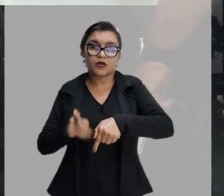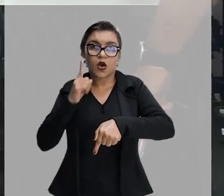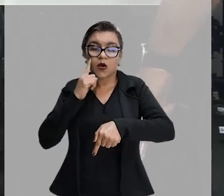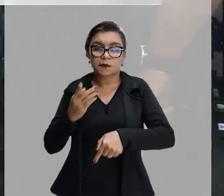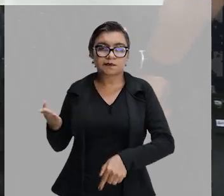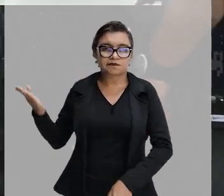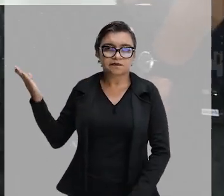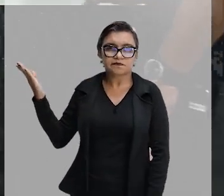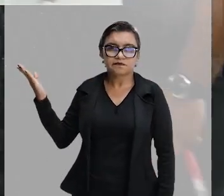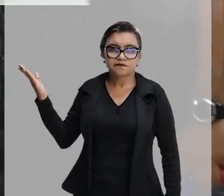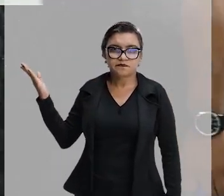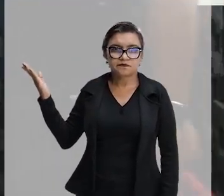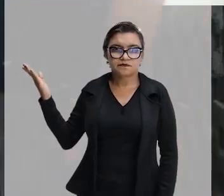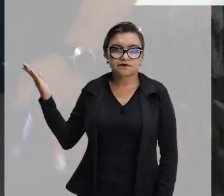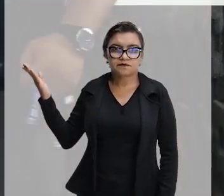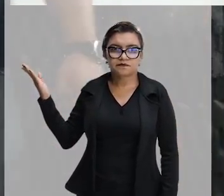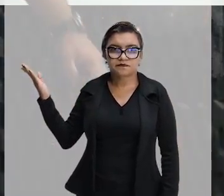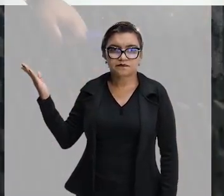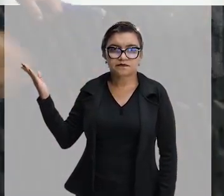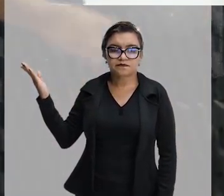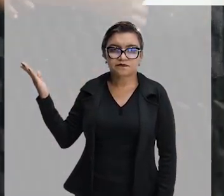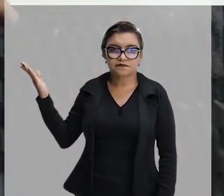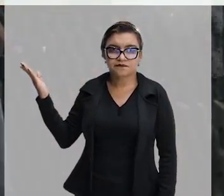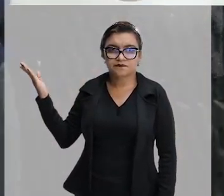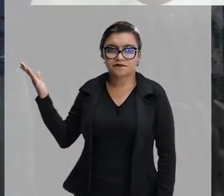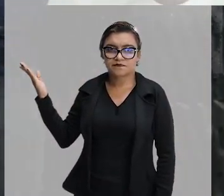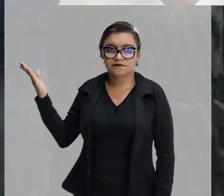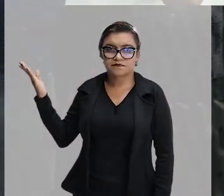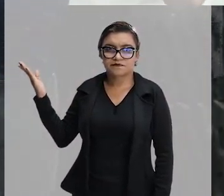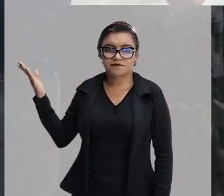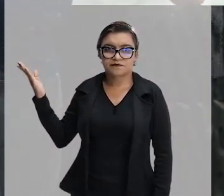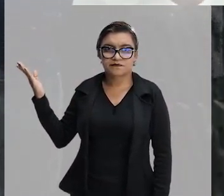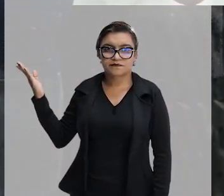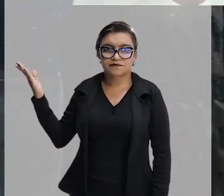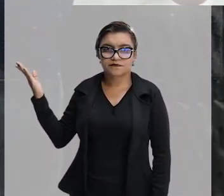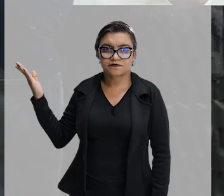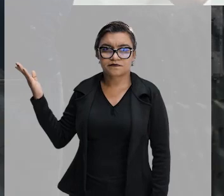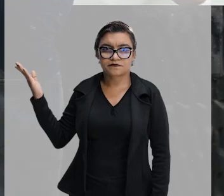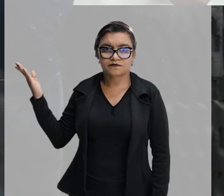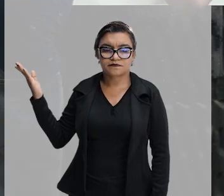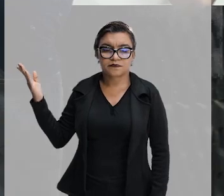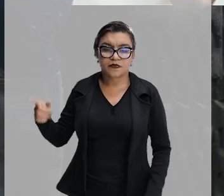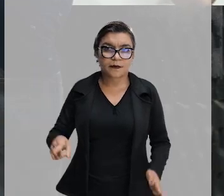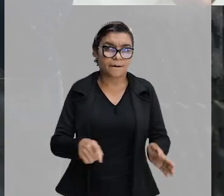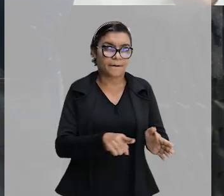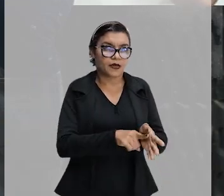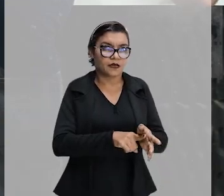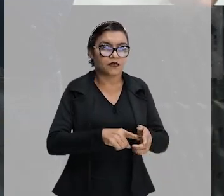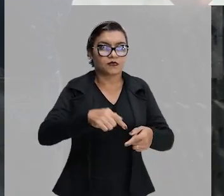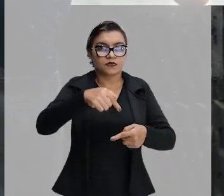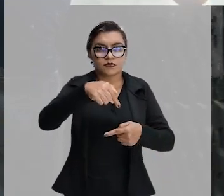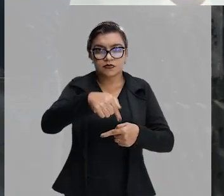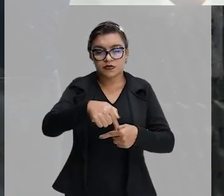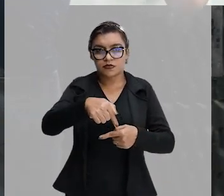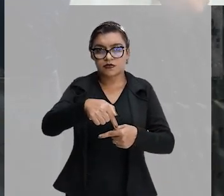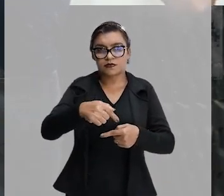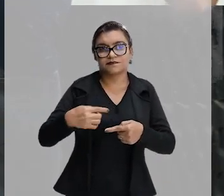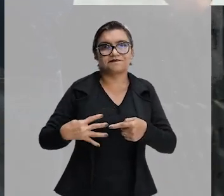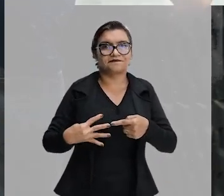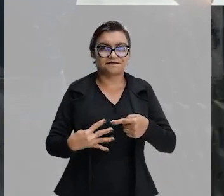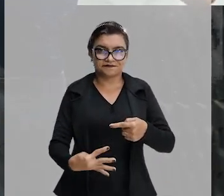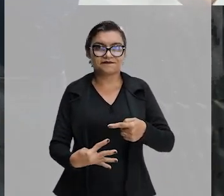pelo inverso da segunda. Isso vai dar menos Q sobre 4.